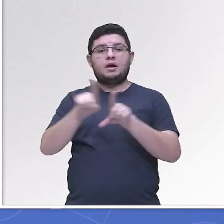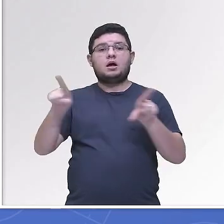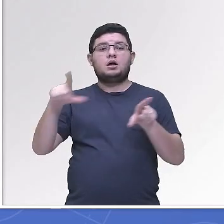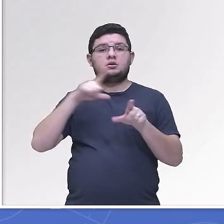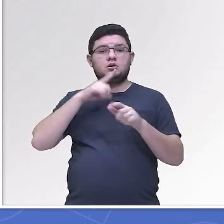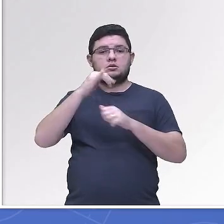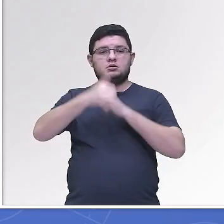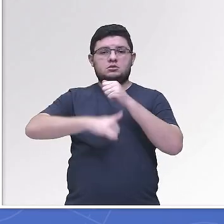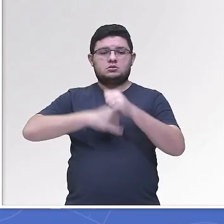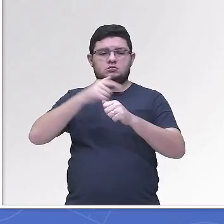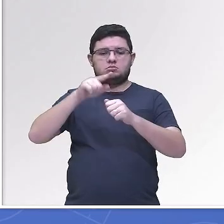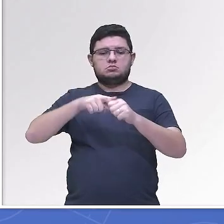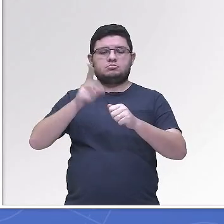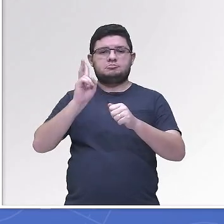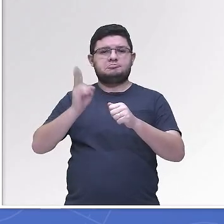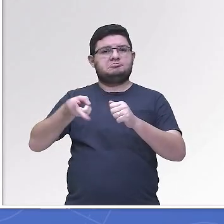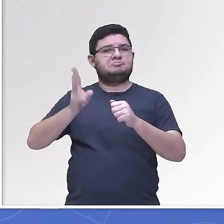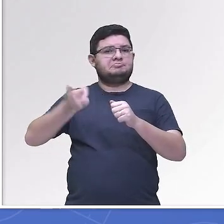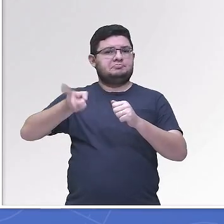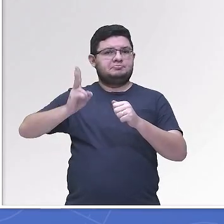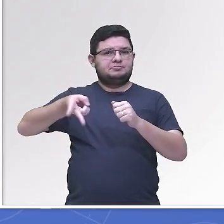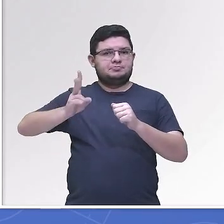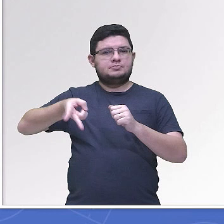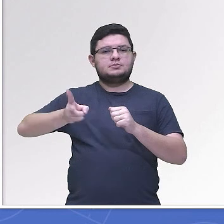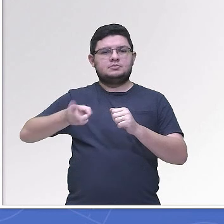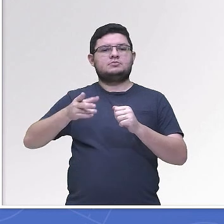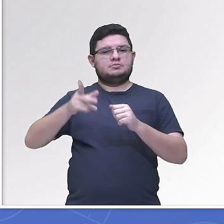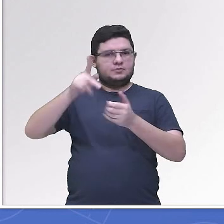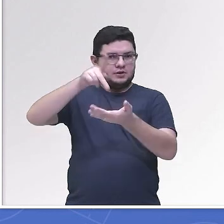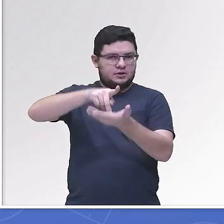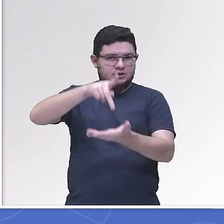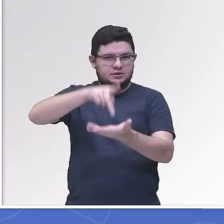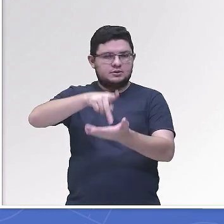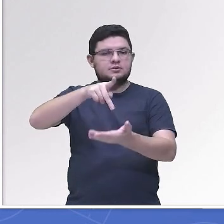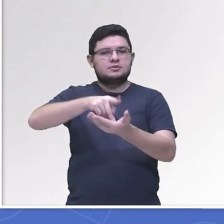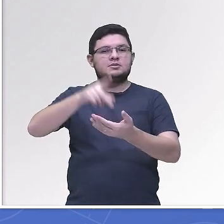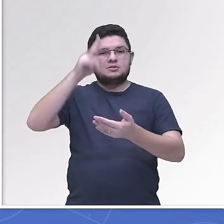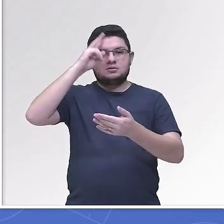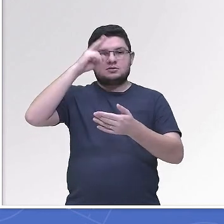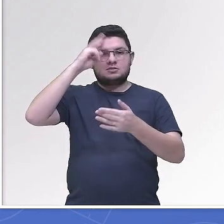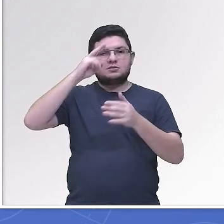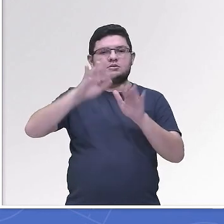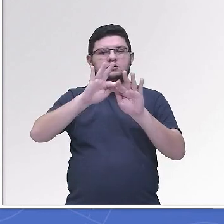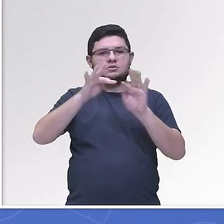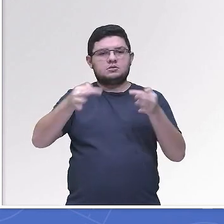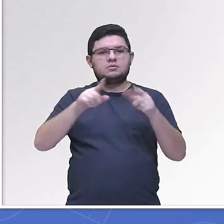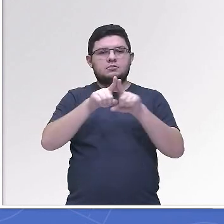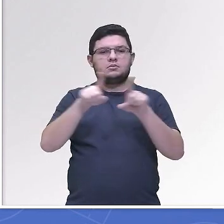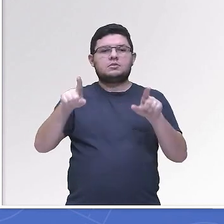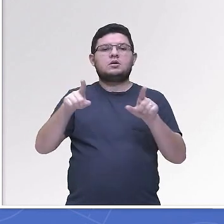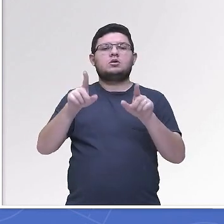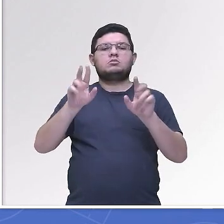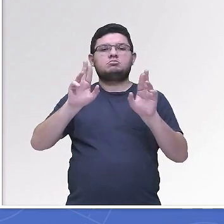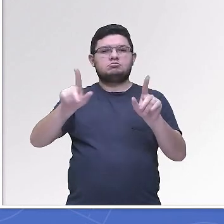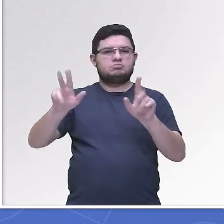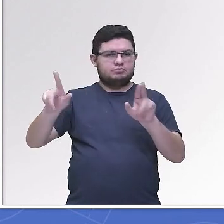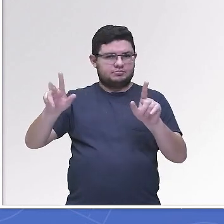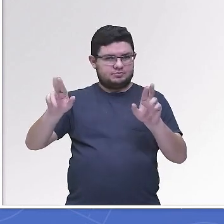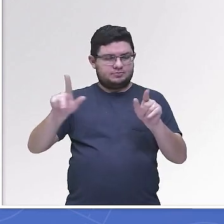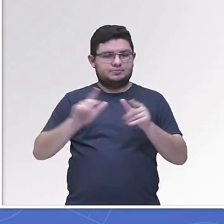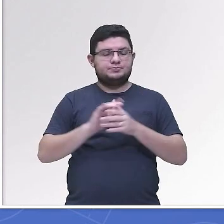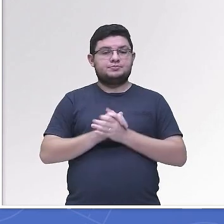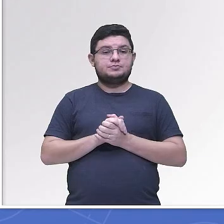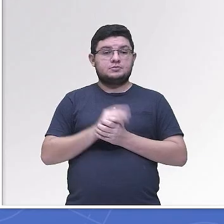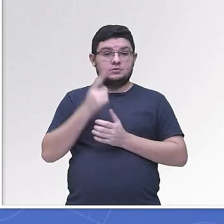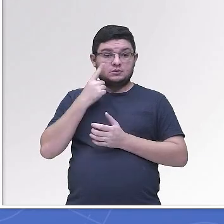Verdadeira. Eu mostrei para vocês ali que são substâncias simples, porém são substâncias bem diferentes. Letra D.